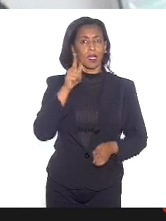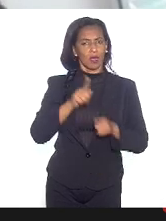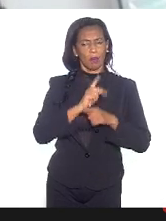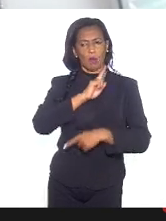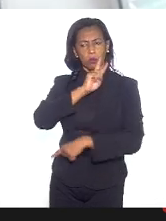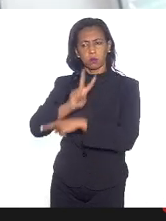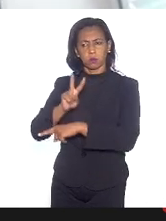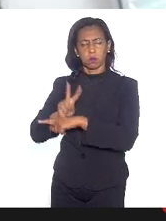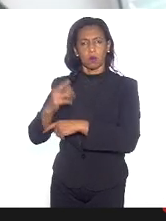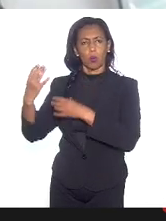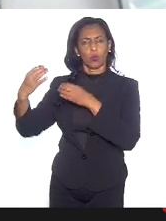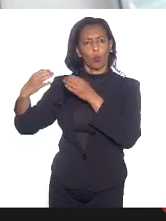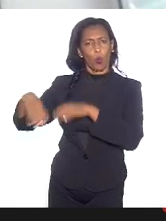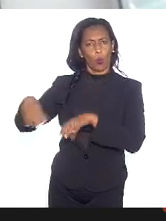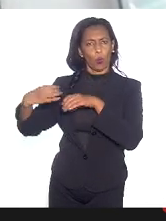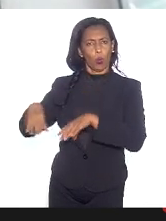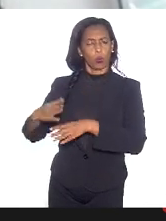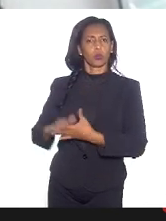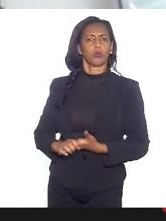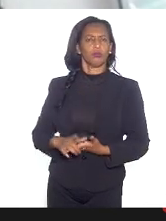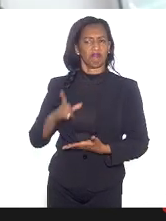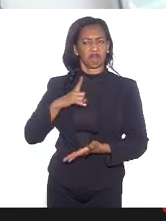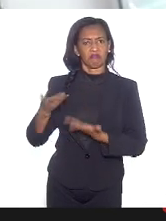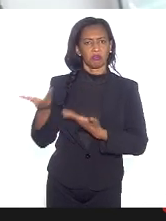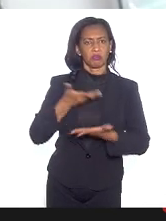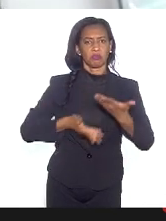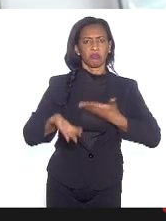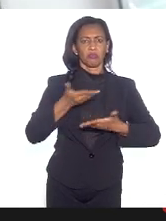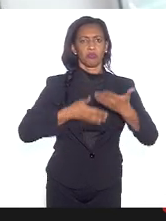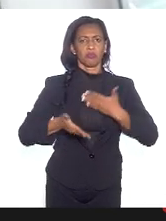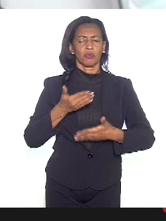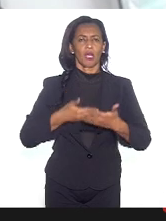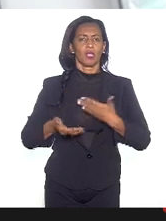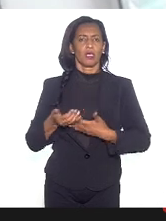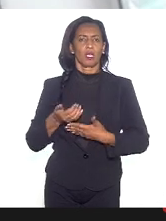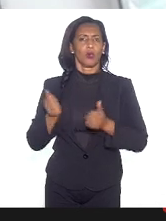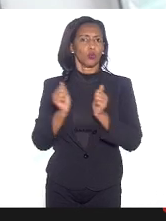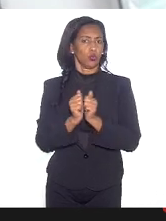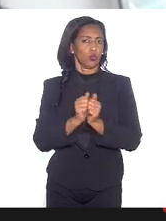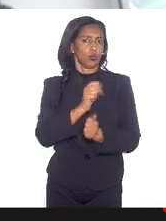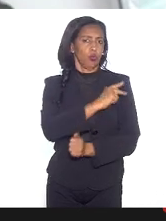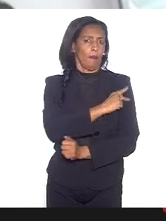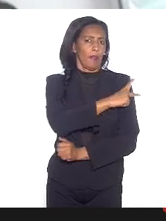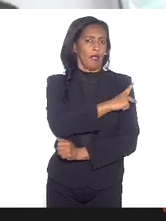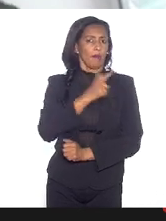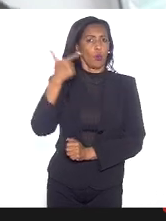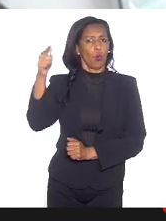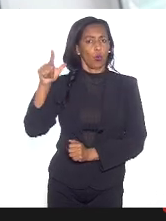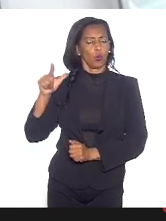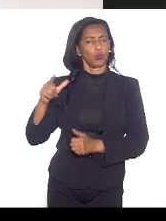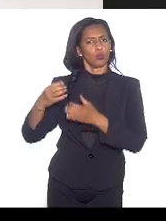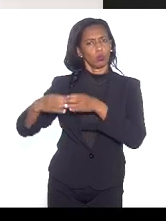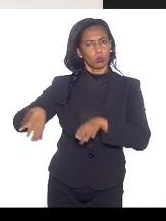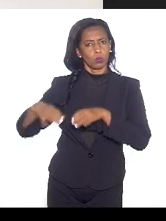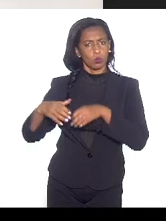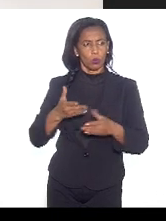públicos, tem sido um parceiro aí nos concursos relacionados à Polícia Militar e outros concursos mais. Com a palavra, deputado Giovanni